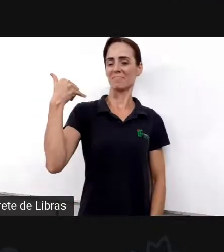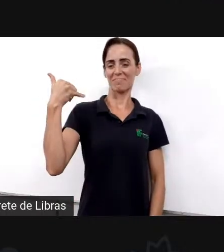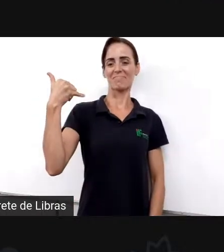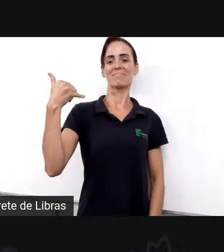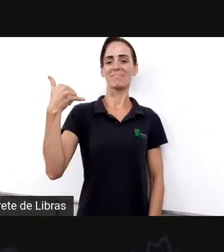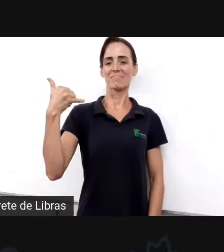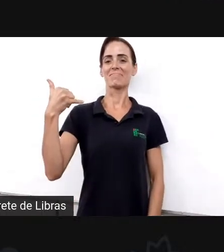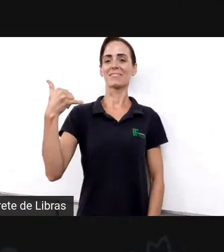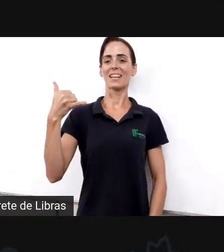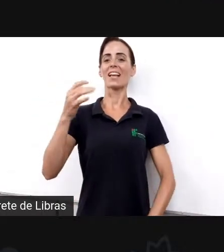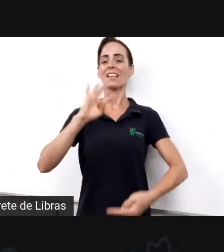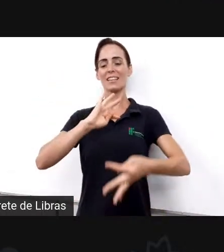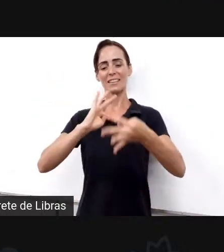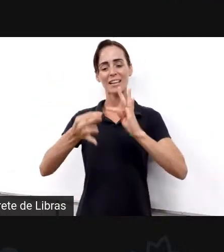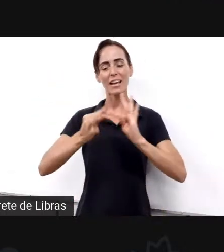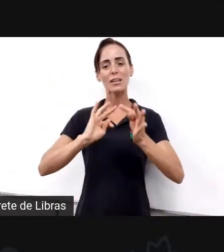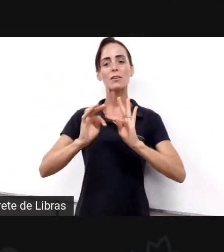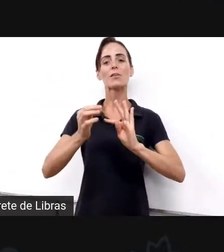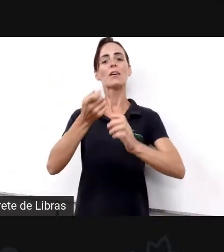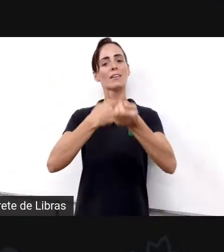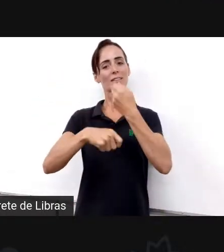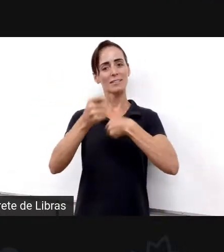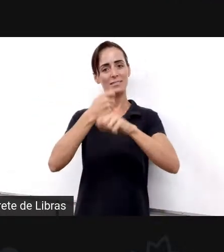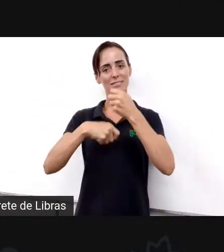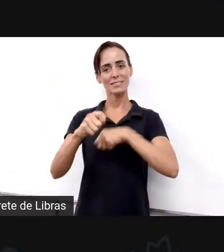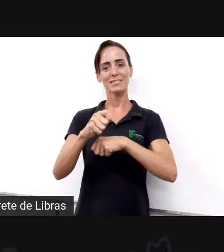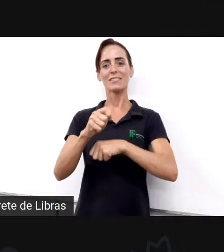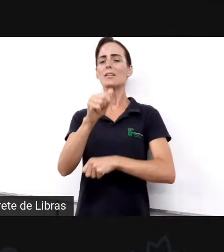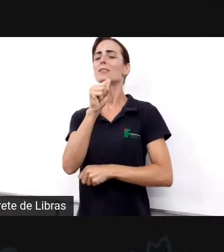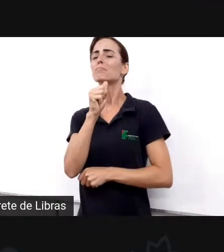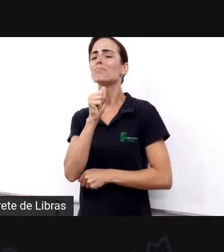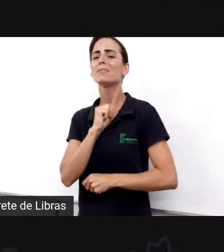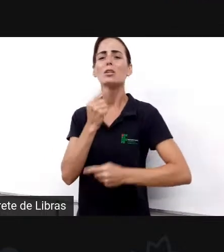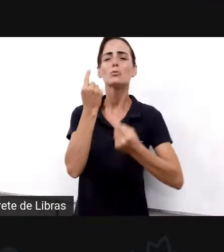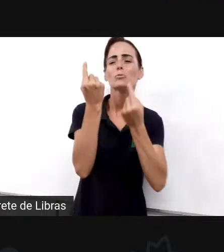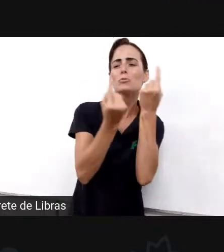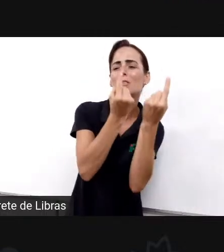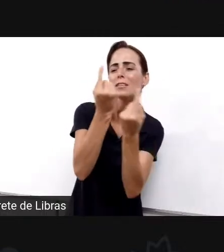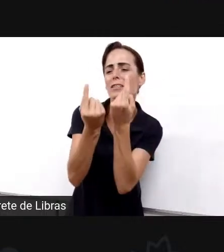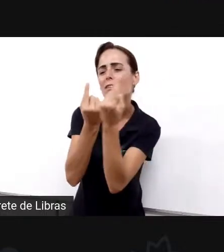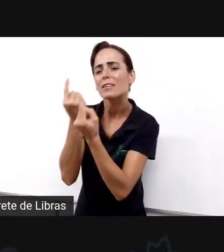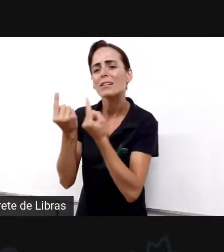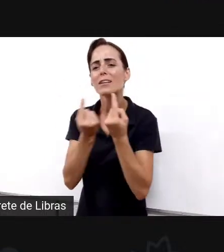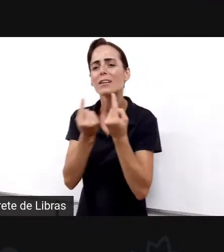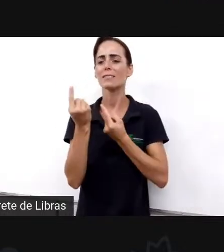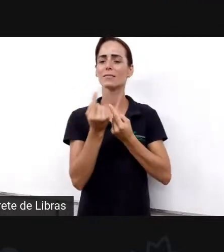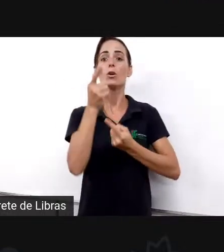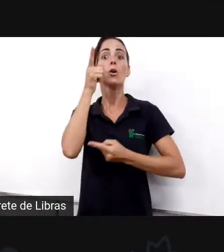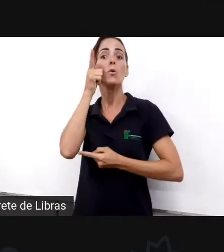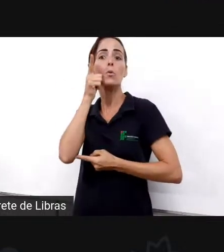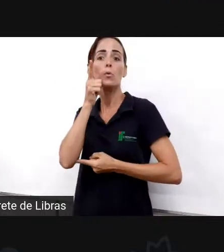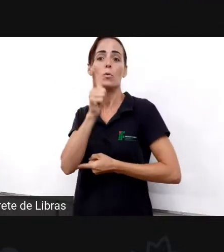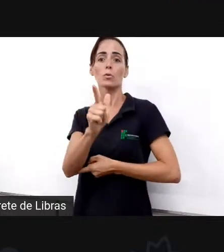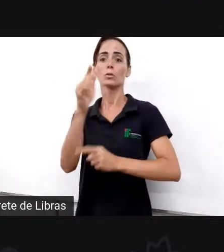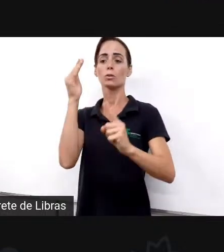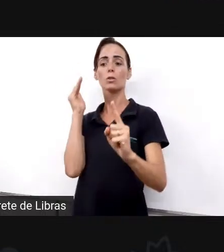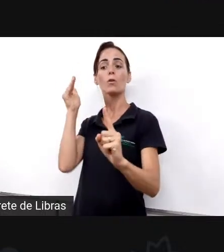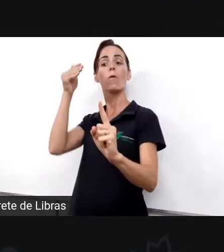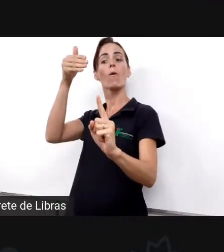em administração. Eu desejo a cada um de vocês que alcancem todos os seus